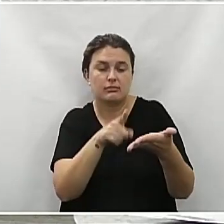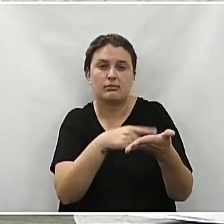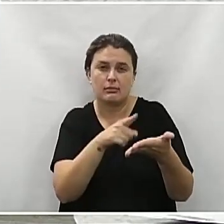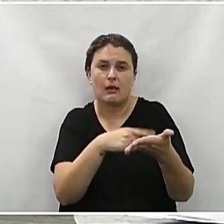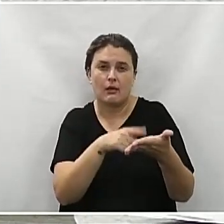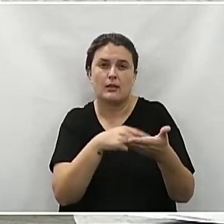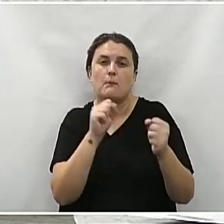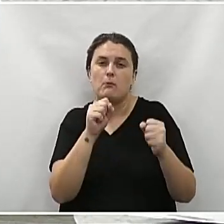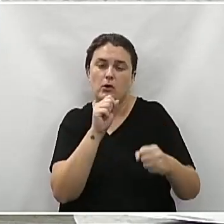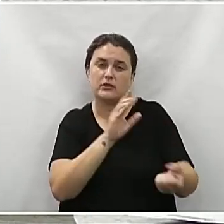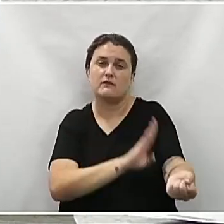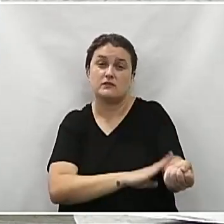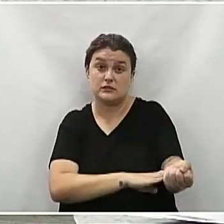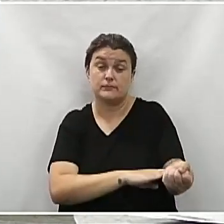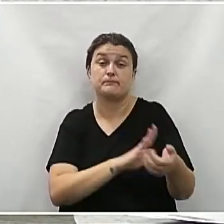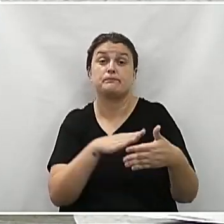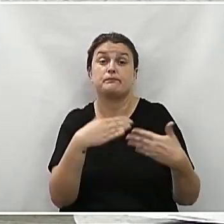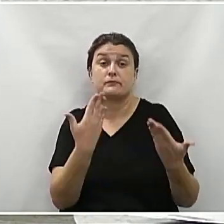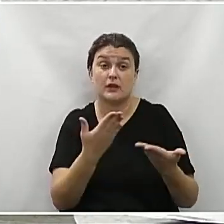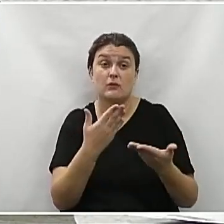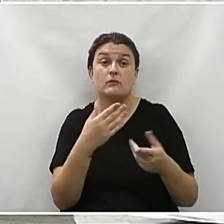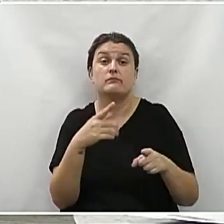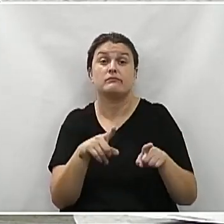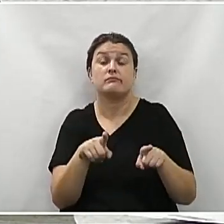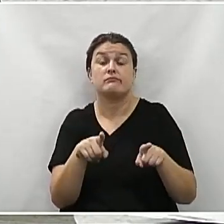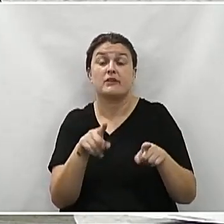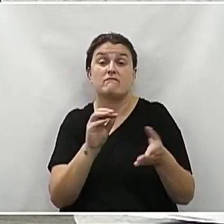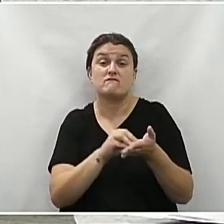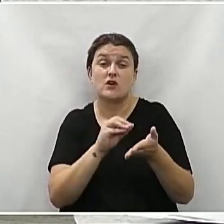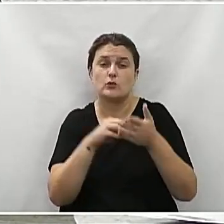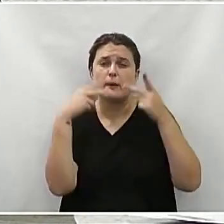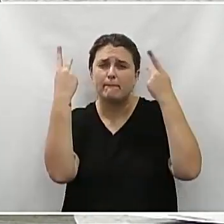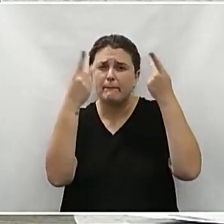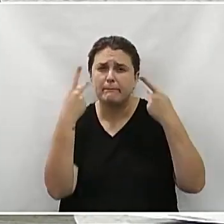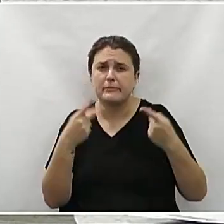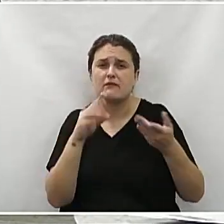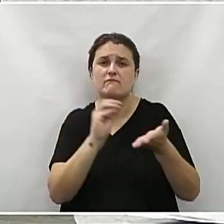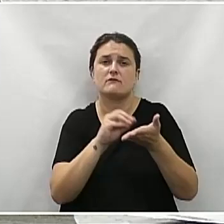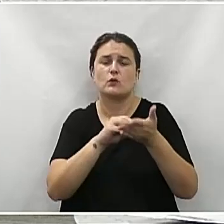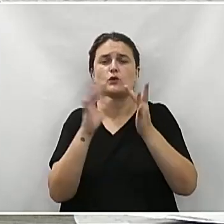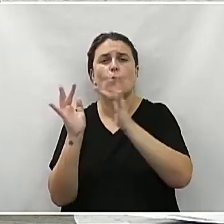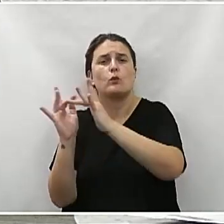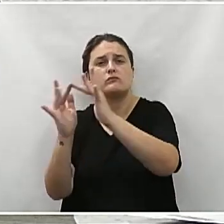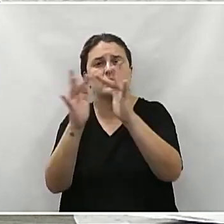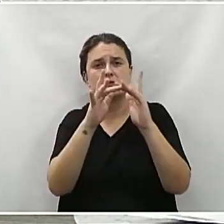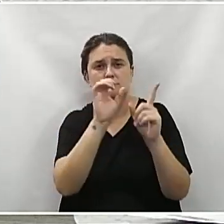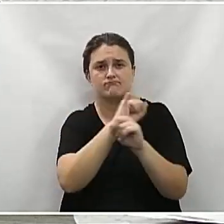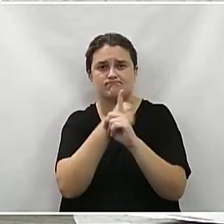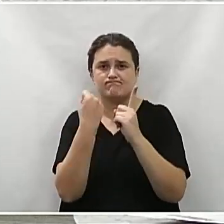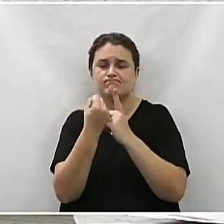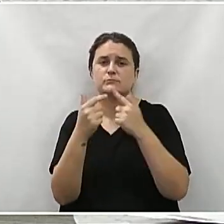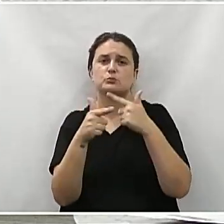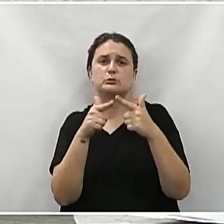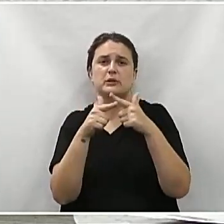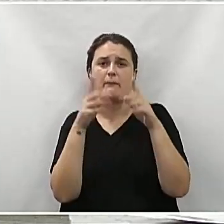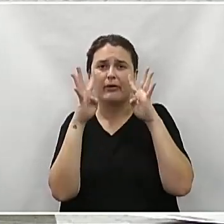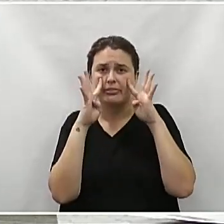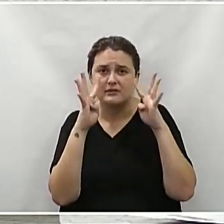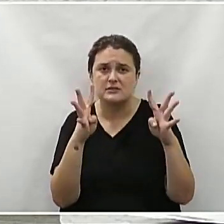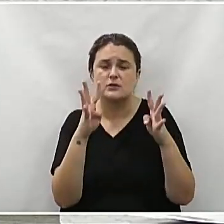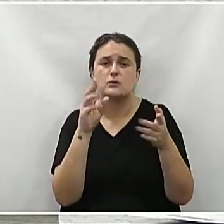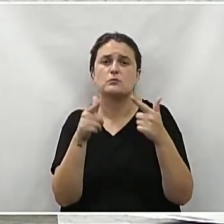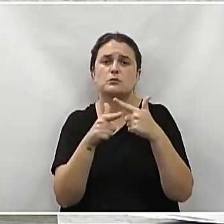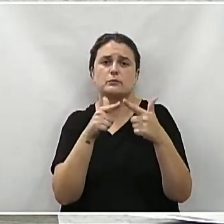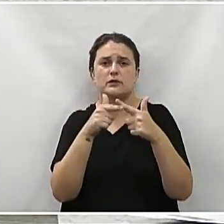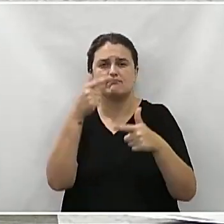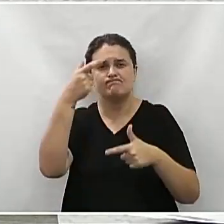à dependência, à despersonalização, à falta de interação social e a problemas de atenção e concentração.